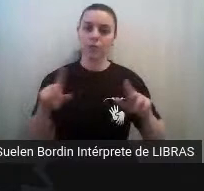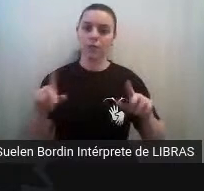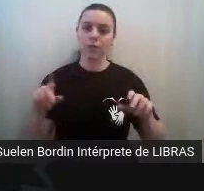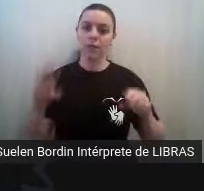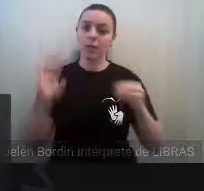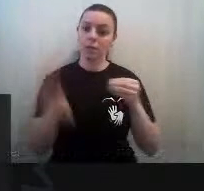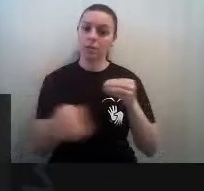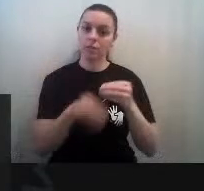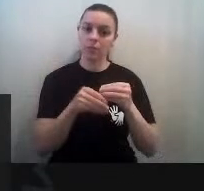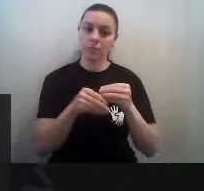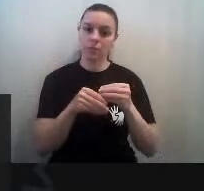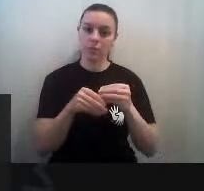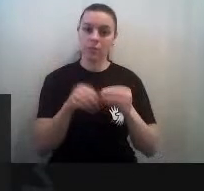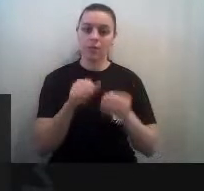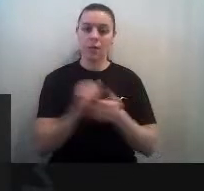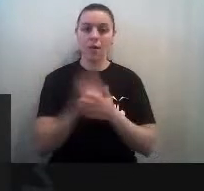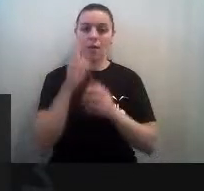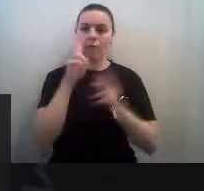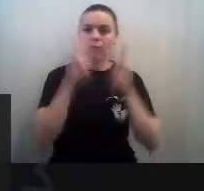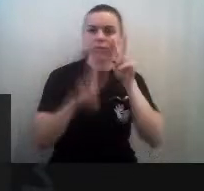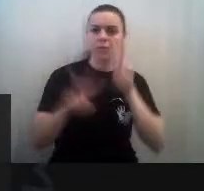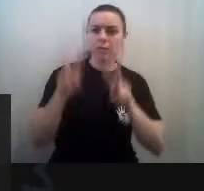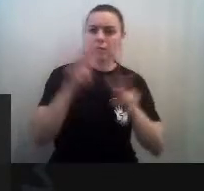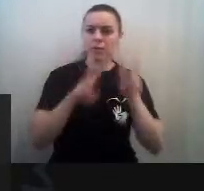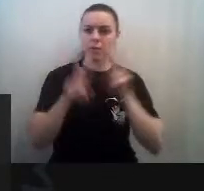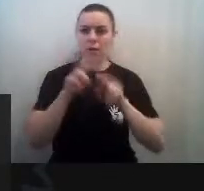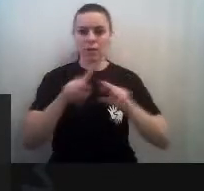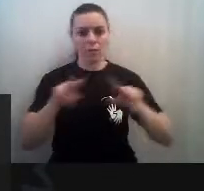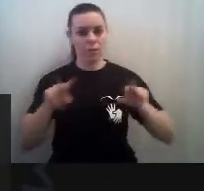discutir, né, visões diferentes, nos ajudam.